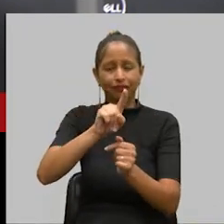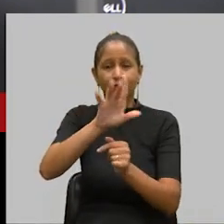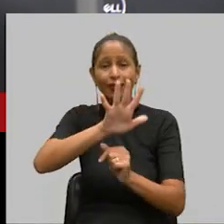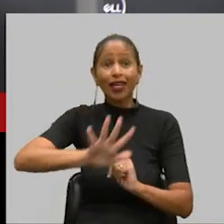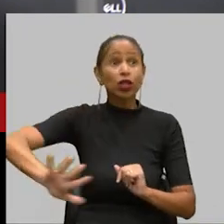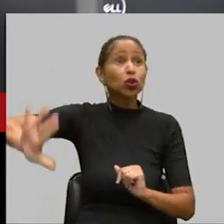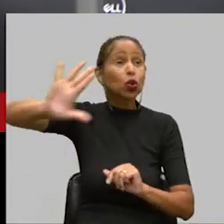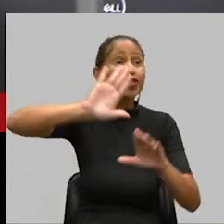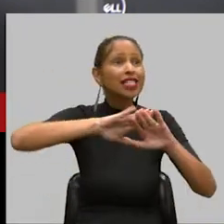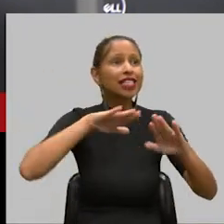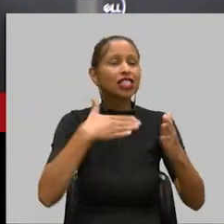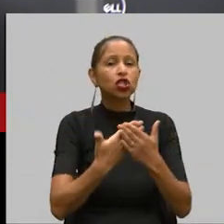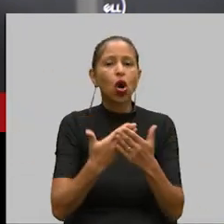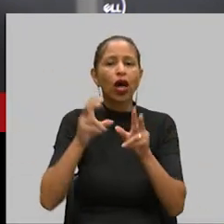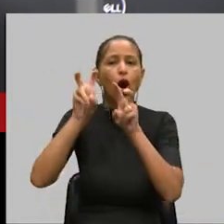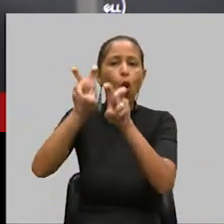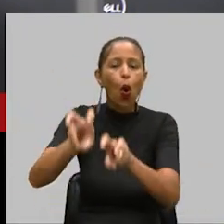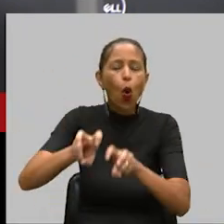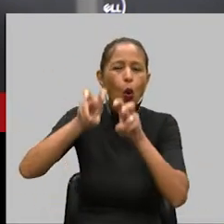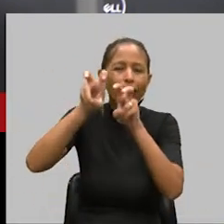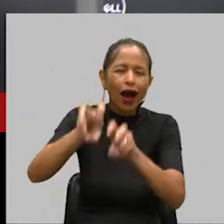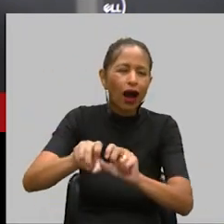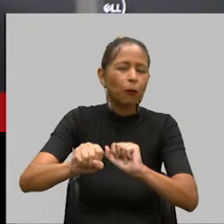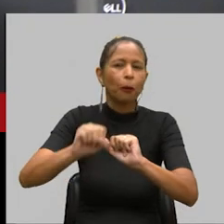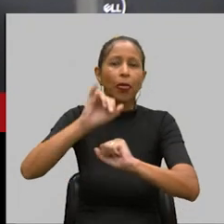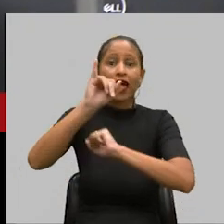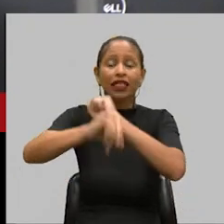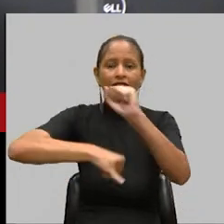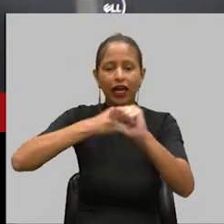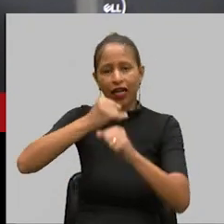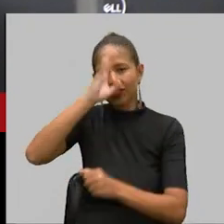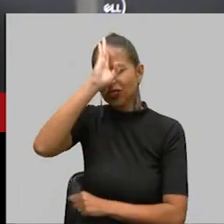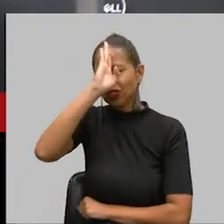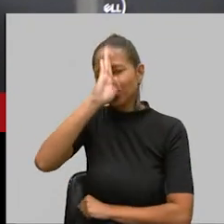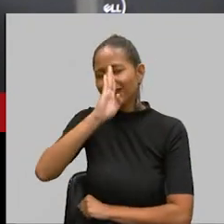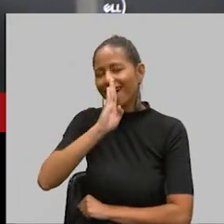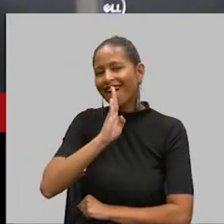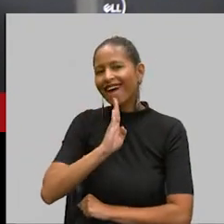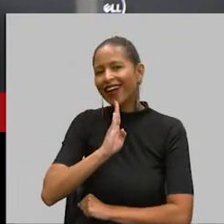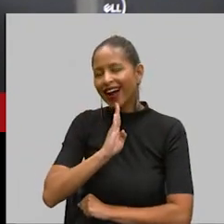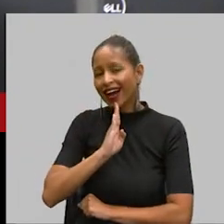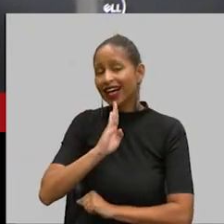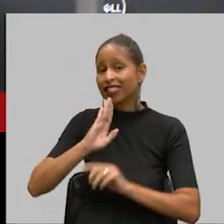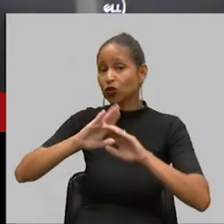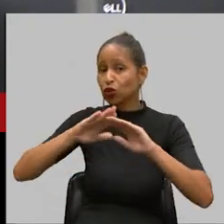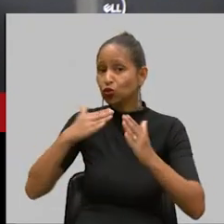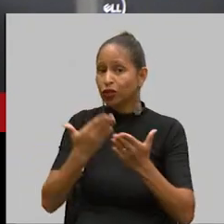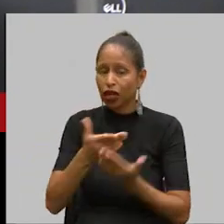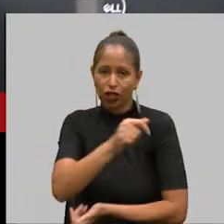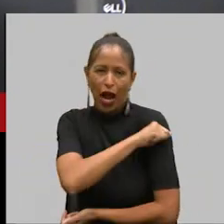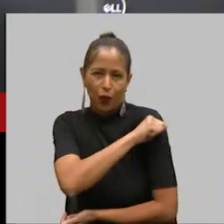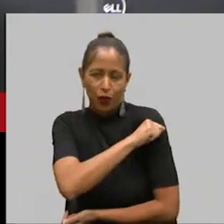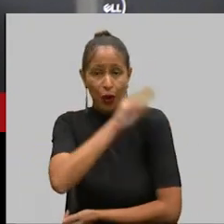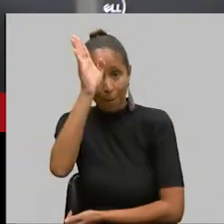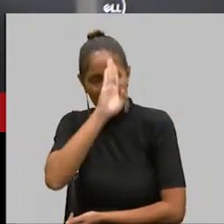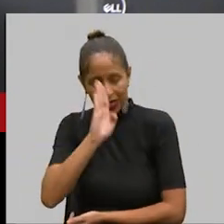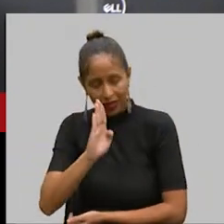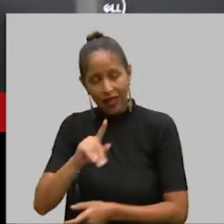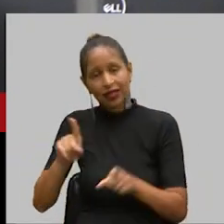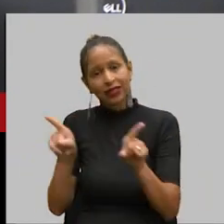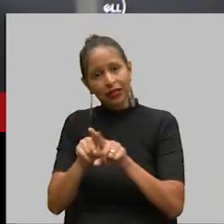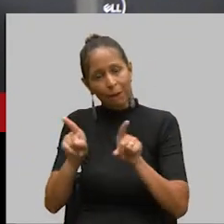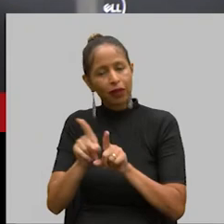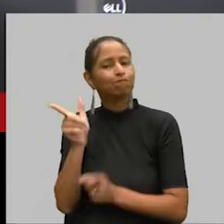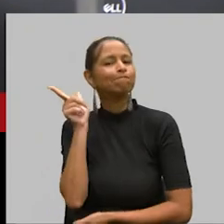as escolas rurais e urbanas a internet grátis pro conjunto dos Estudantes brasileiros isso também será